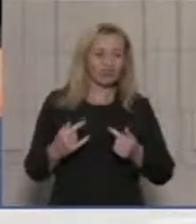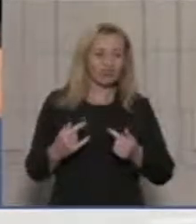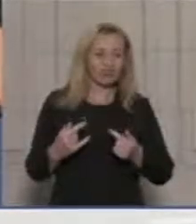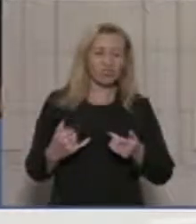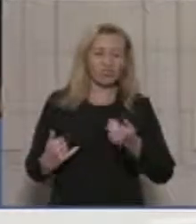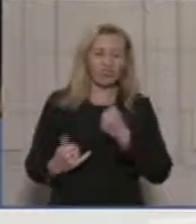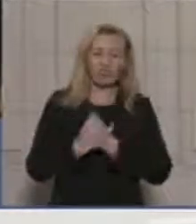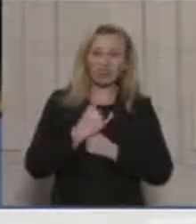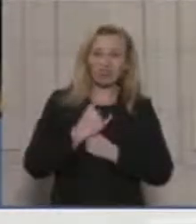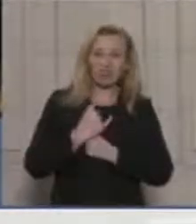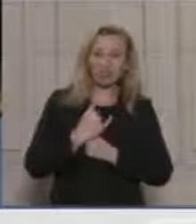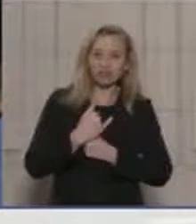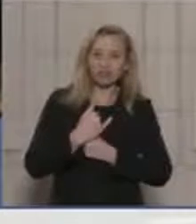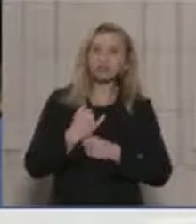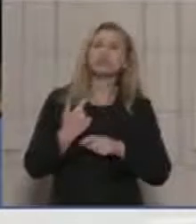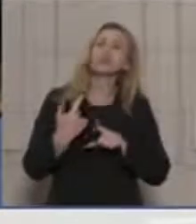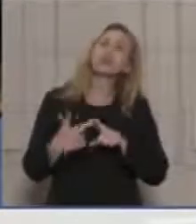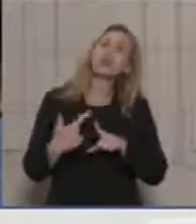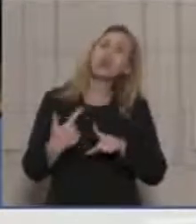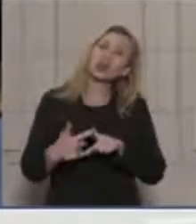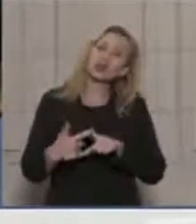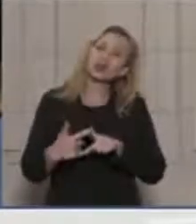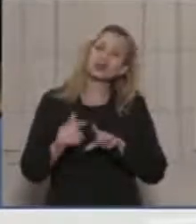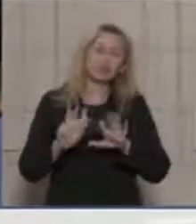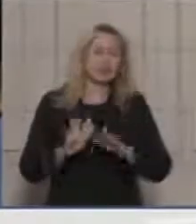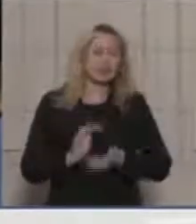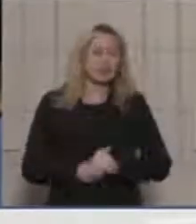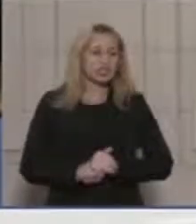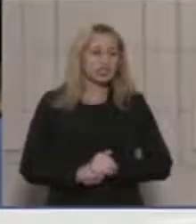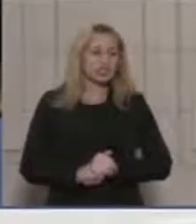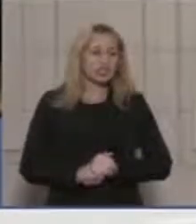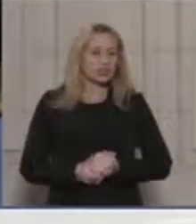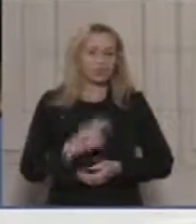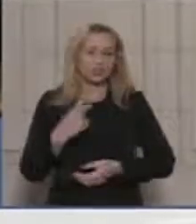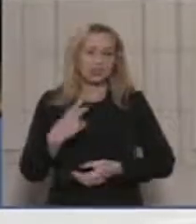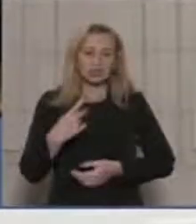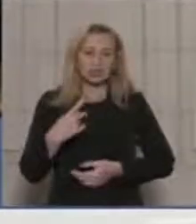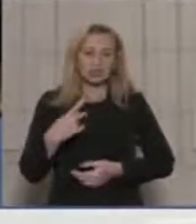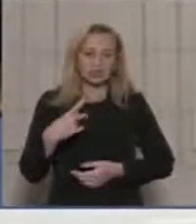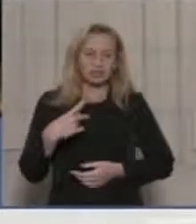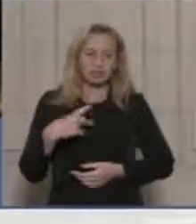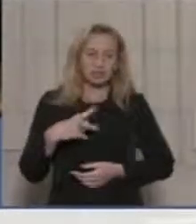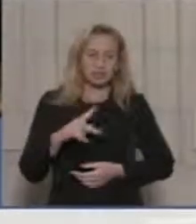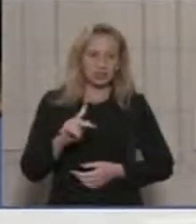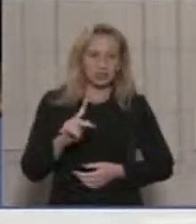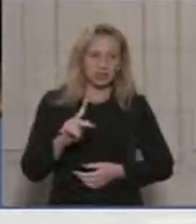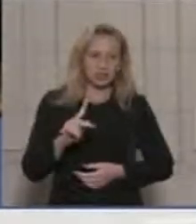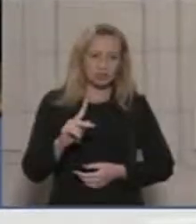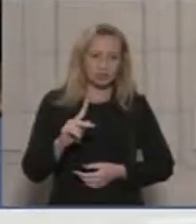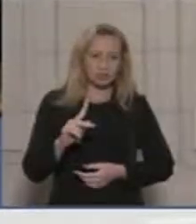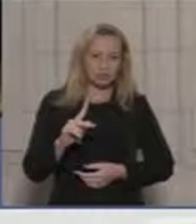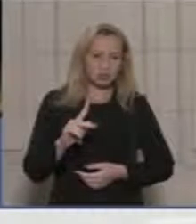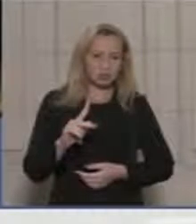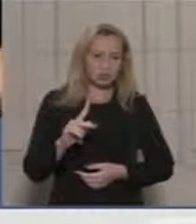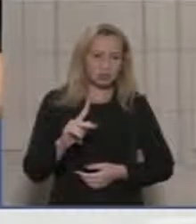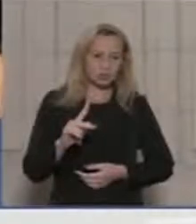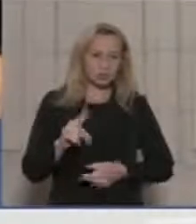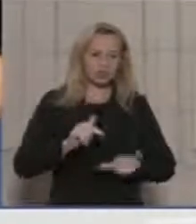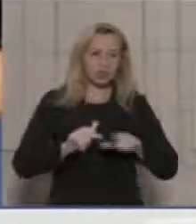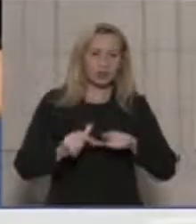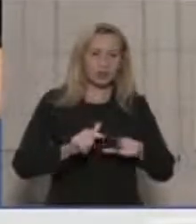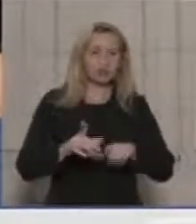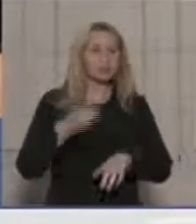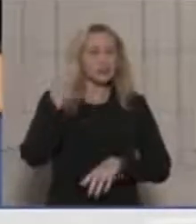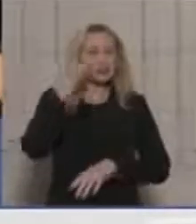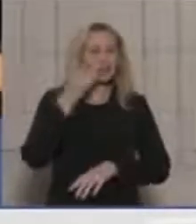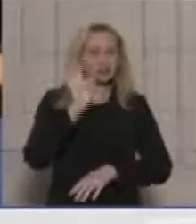Por quê? Porque os seus sucessivos mandatos de deputado federal